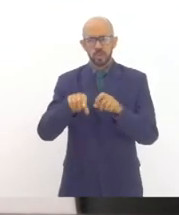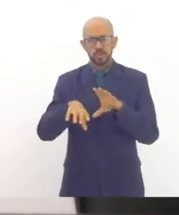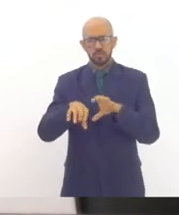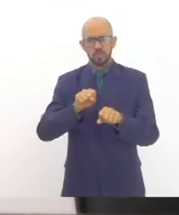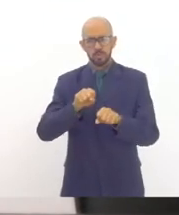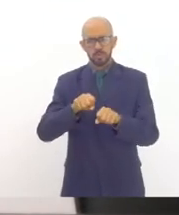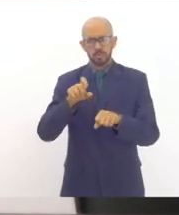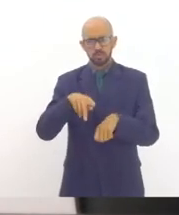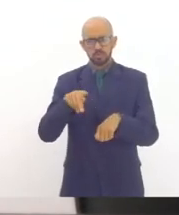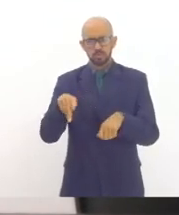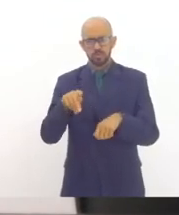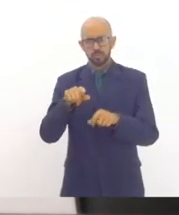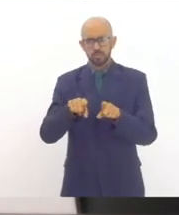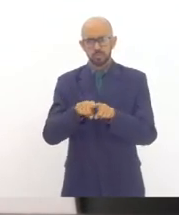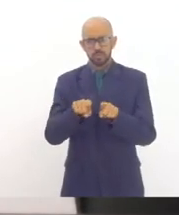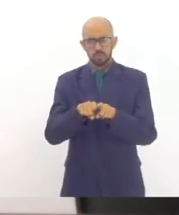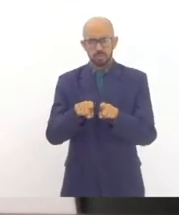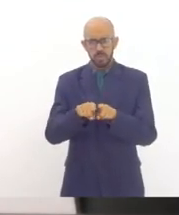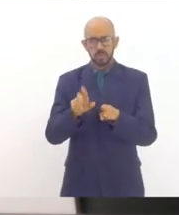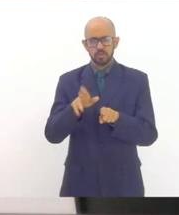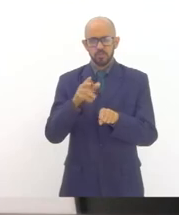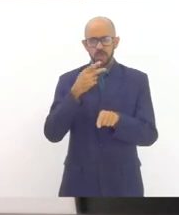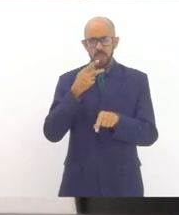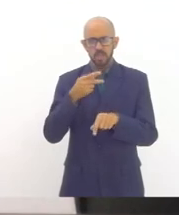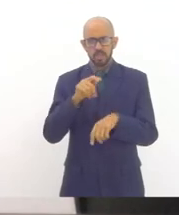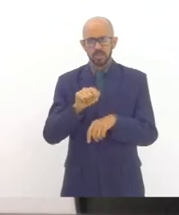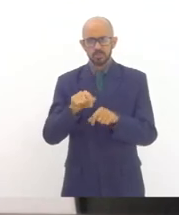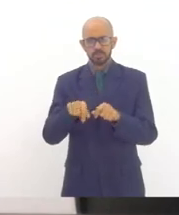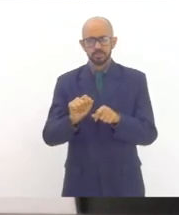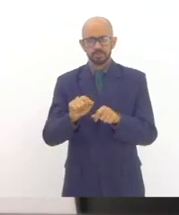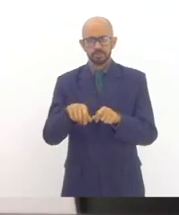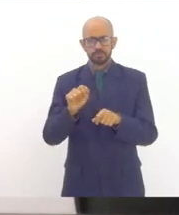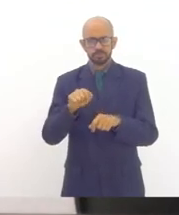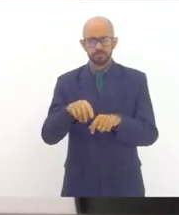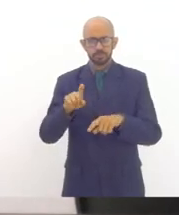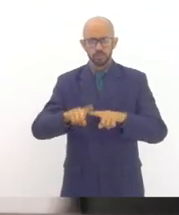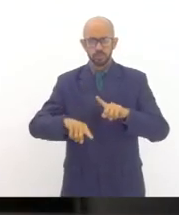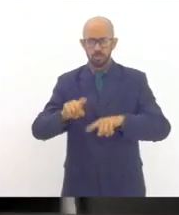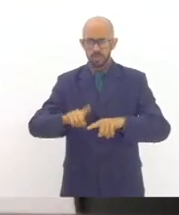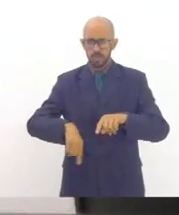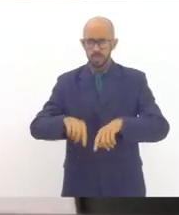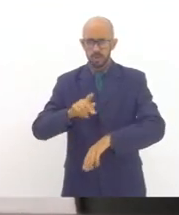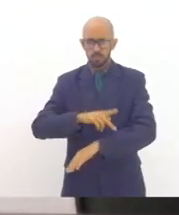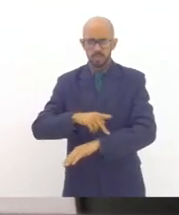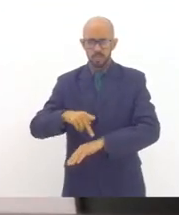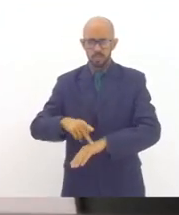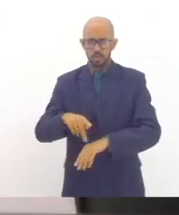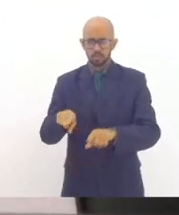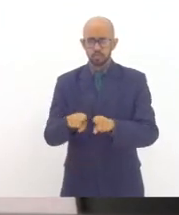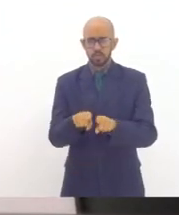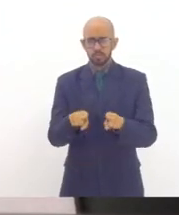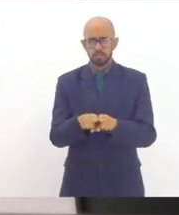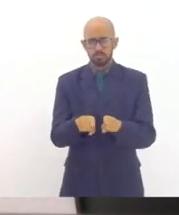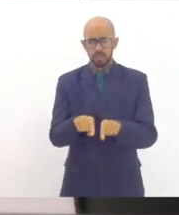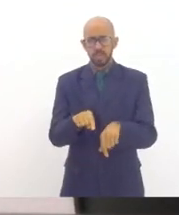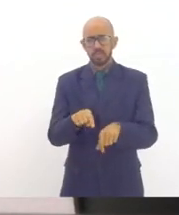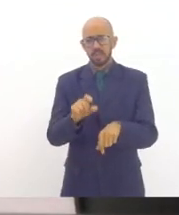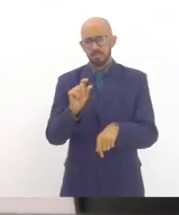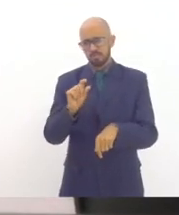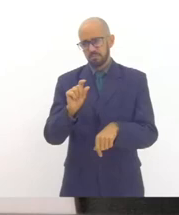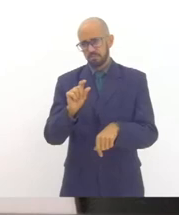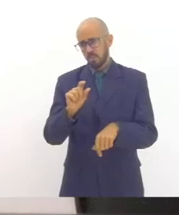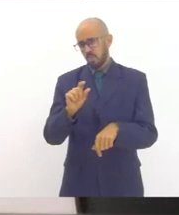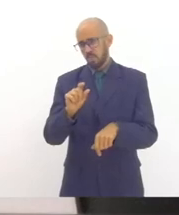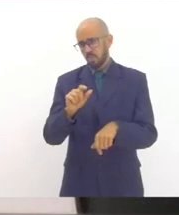nossos professores, que eu já mencionei. O material didático também se tornou um pouco mais difícil, né,